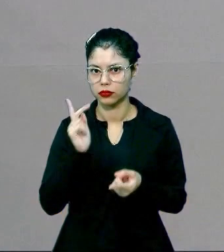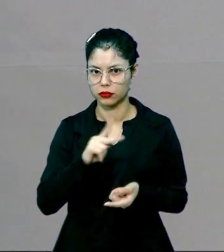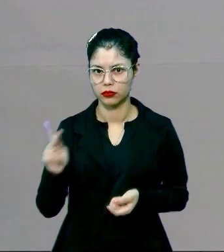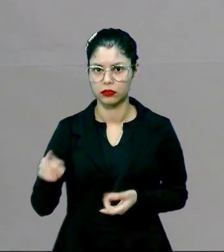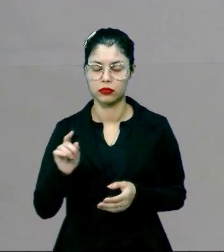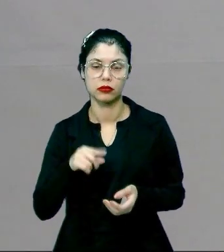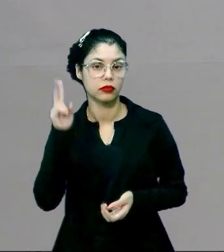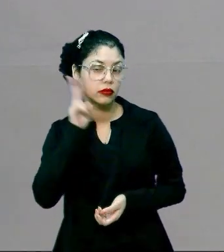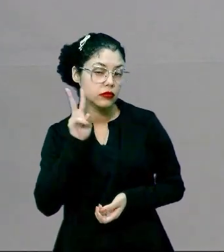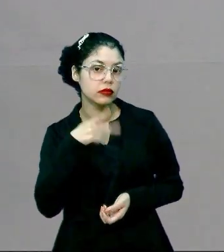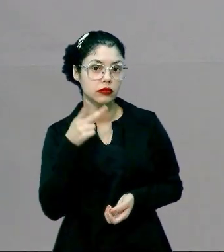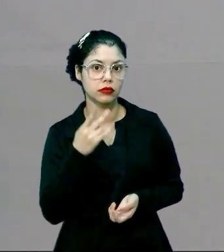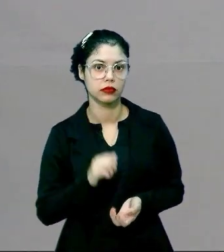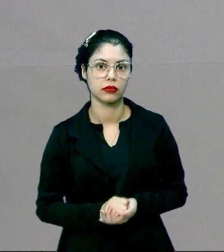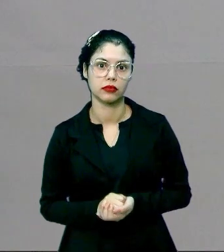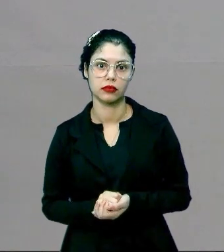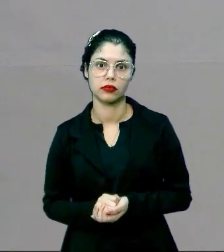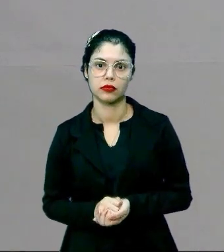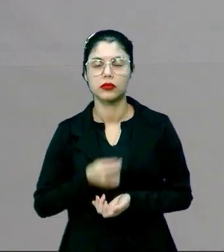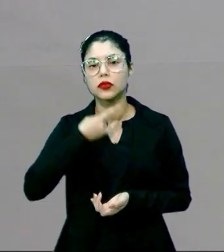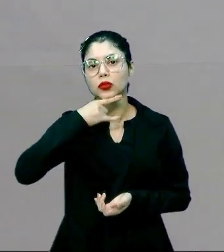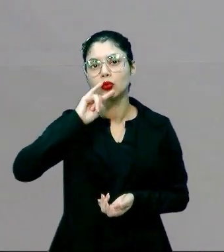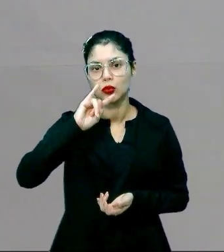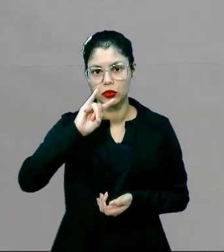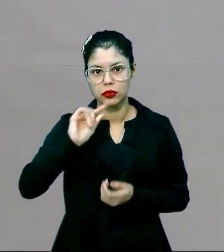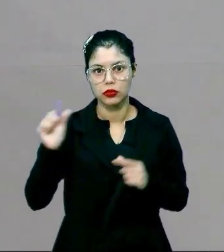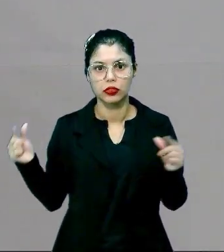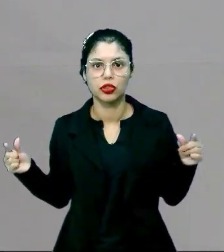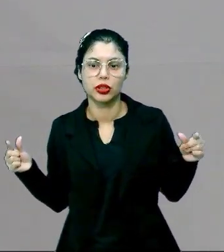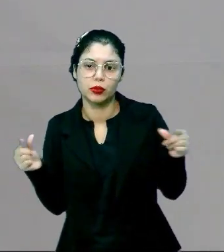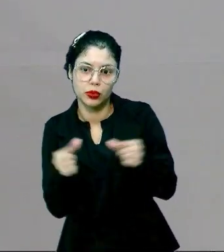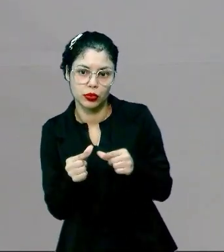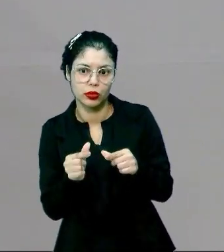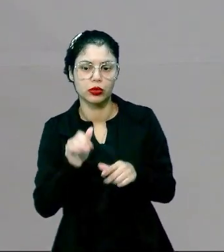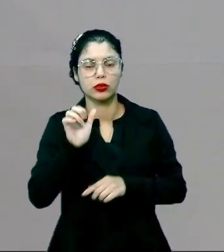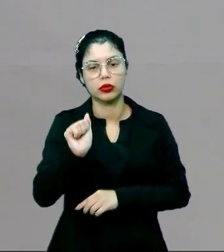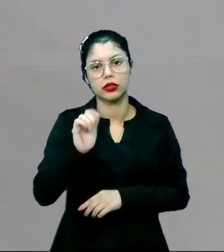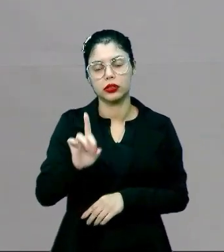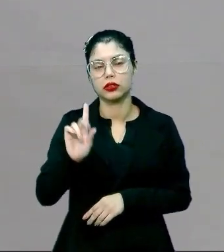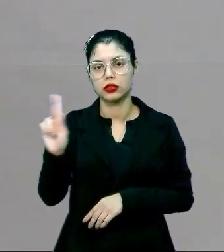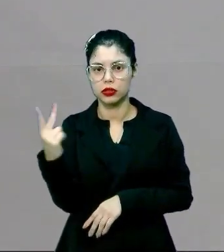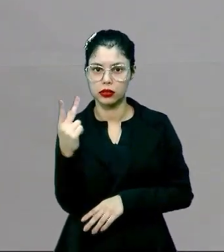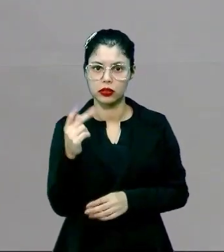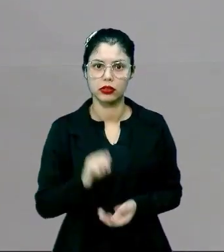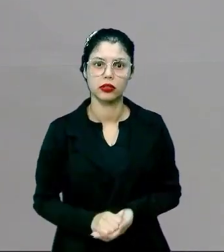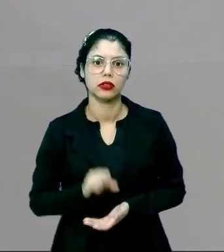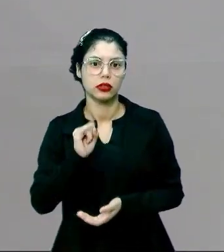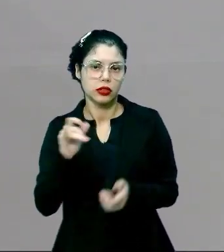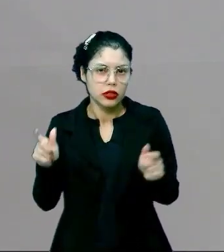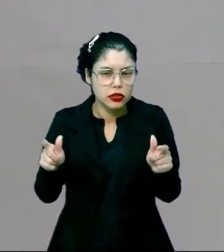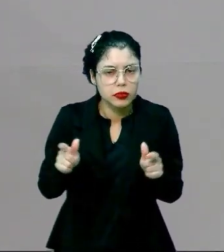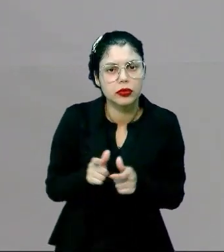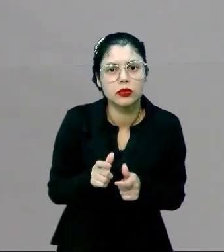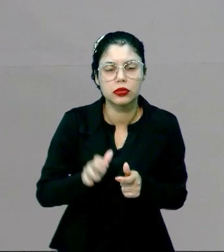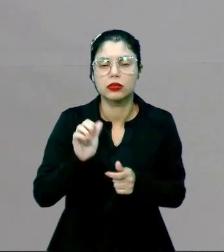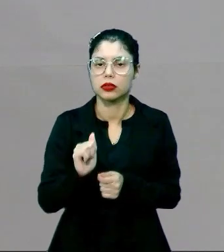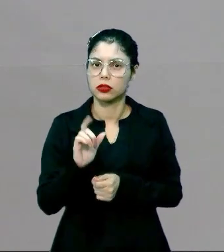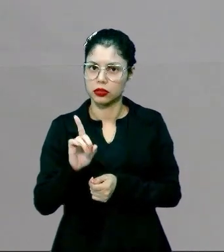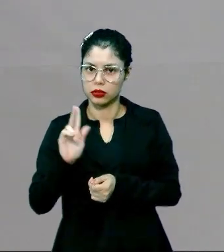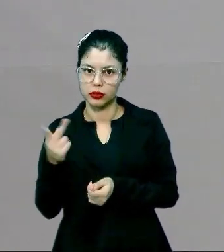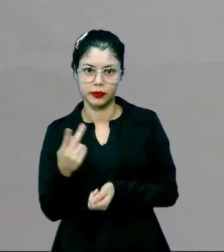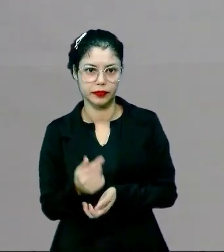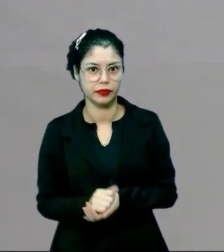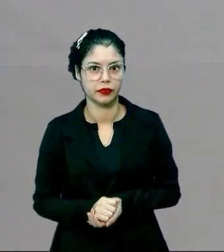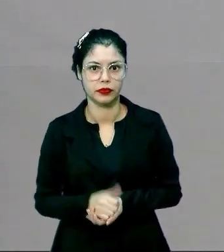professora? Lembra que eu falei? O álcool inibe o hormônio ADH, tá certo? Se ele inibe o hormônio